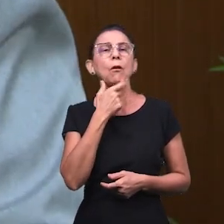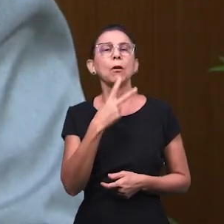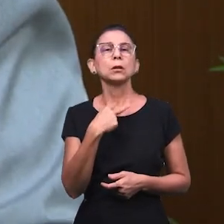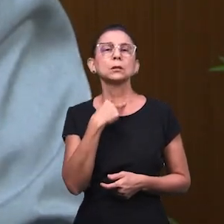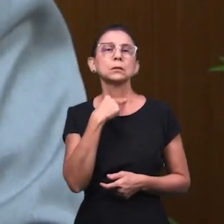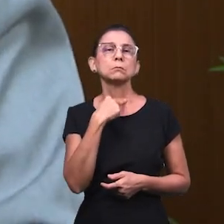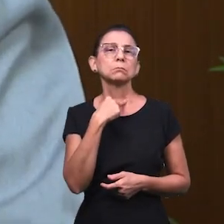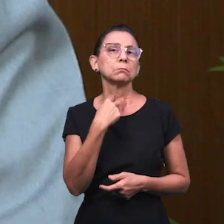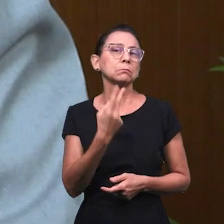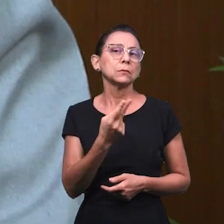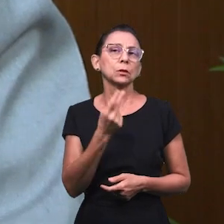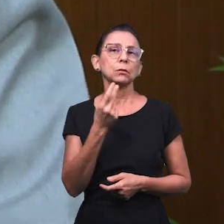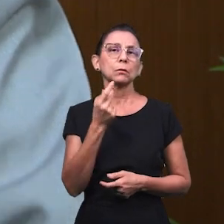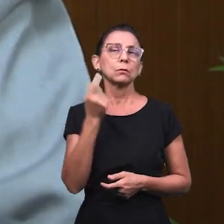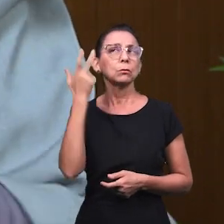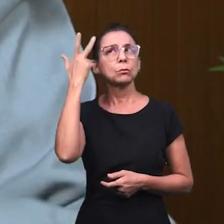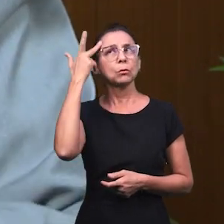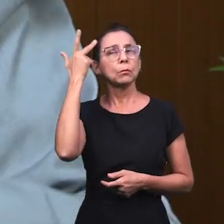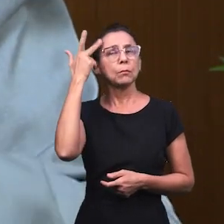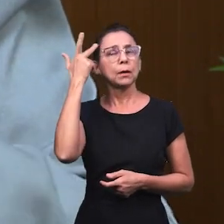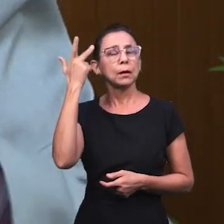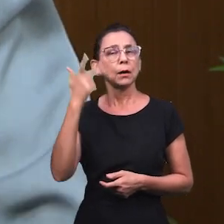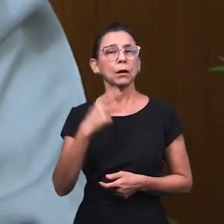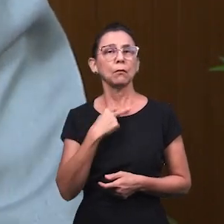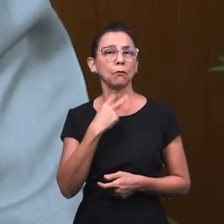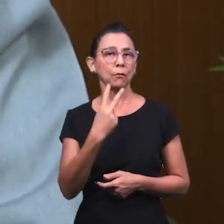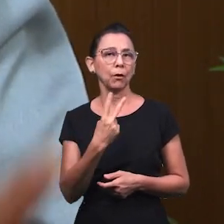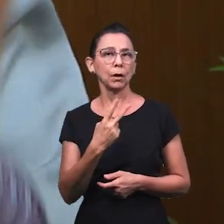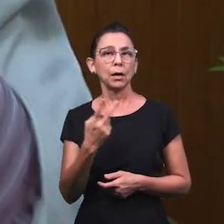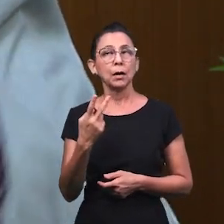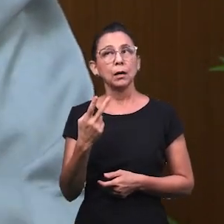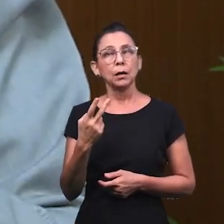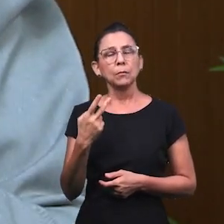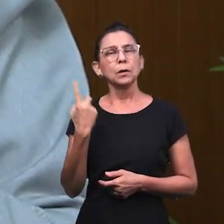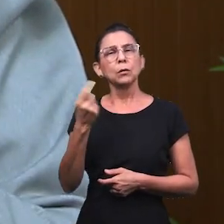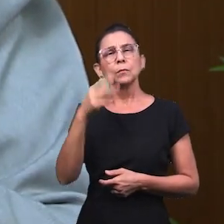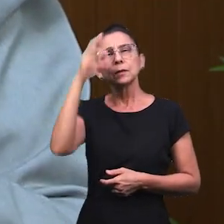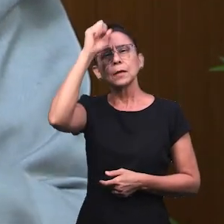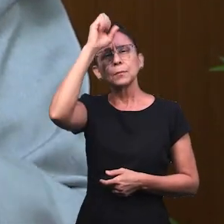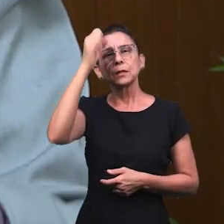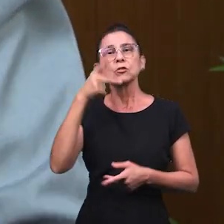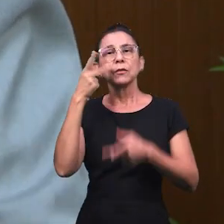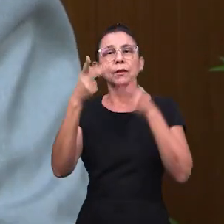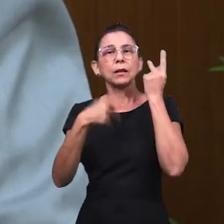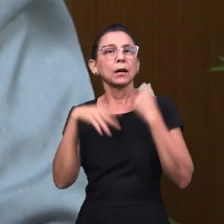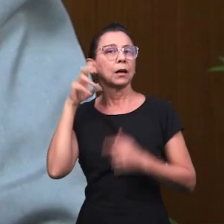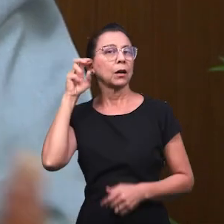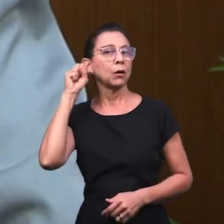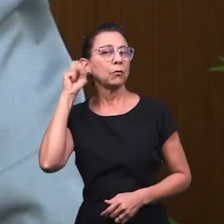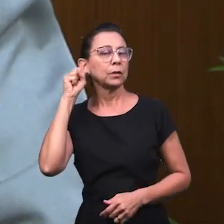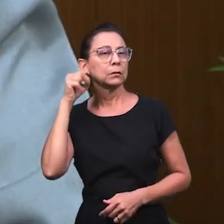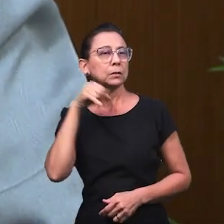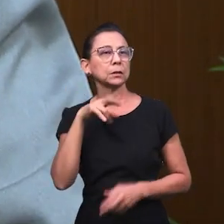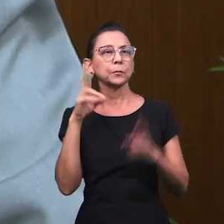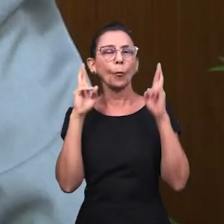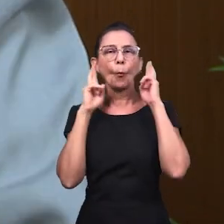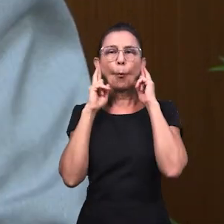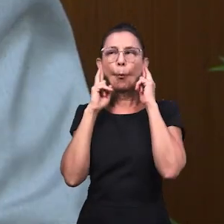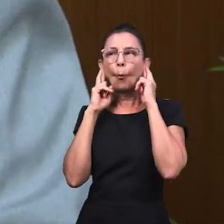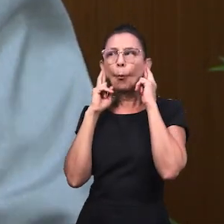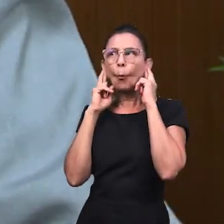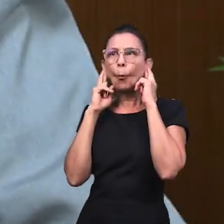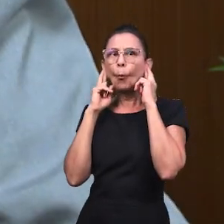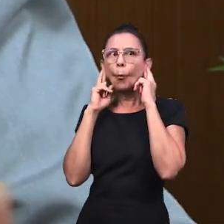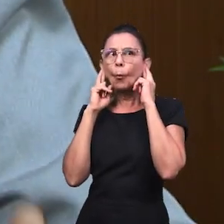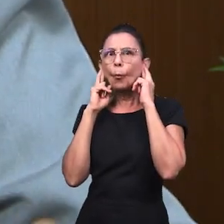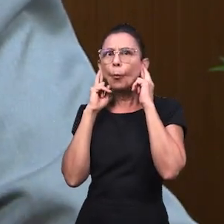de falar normal, mas a gente aprende a falar ouvindo. Então, se a pessoa não ouve, ela também